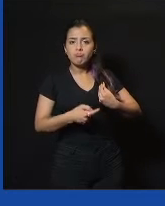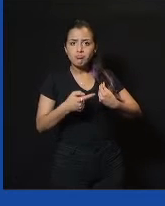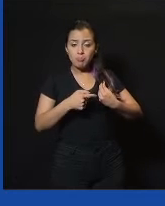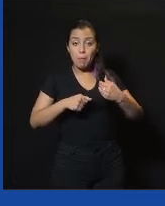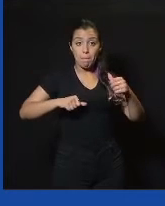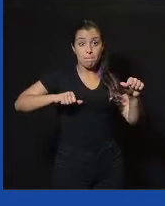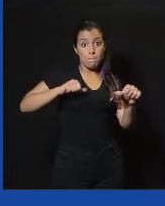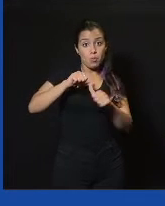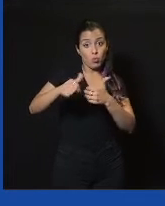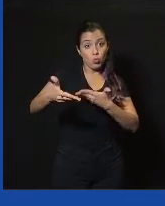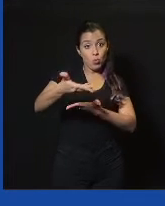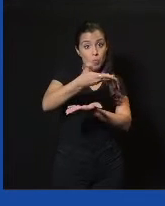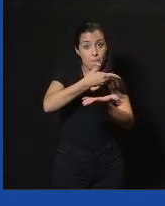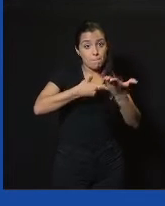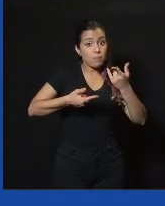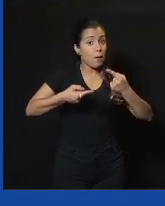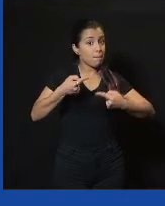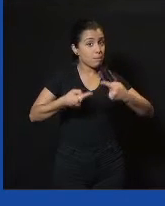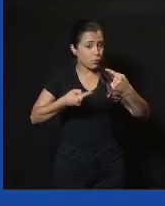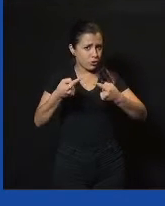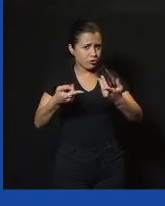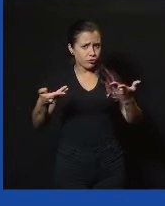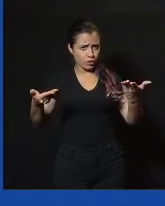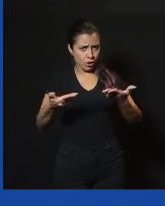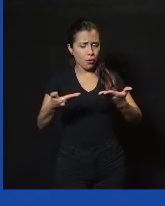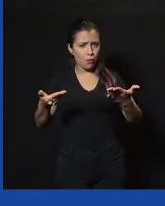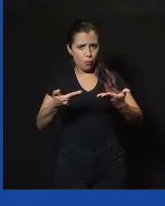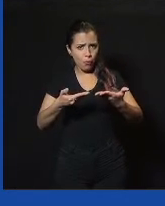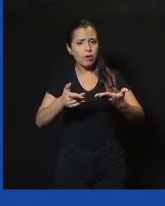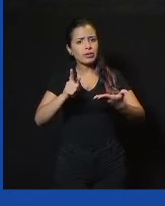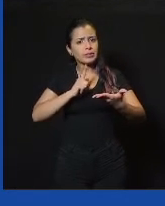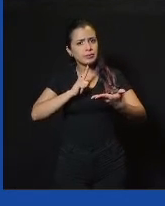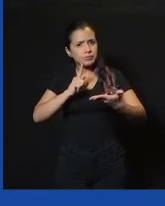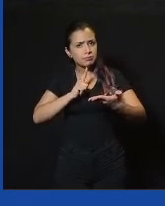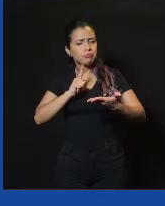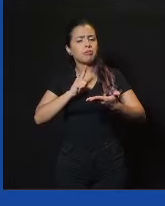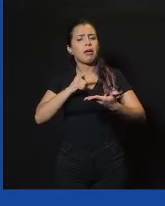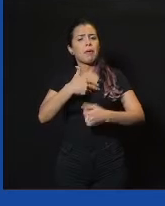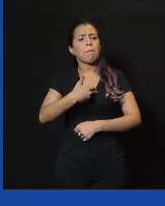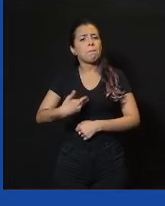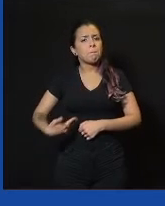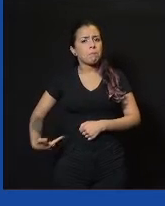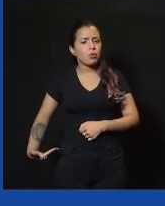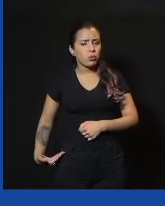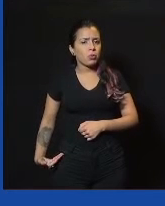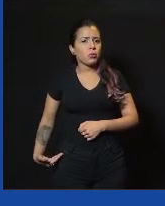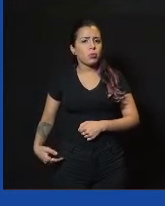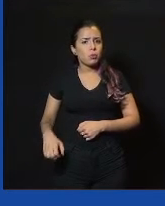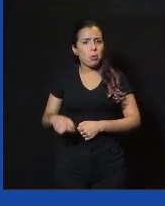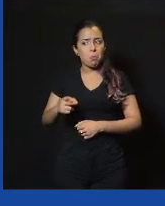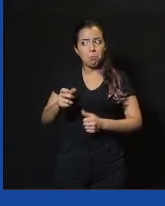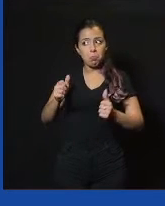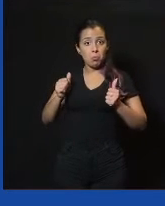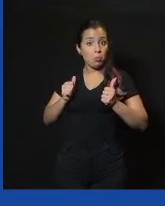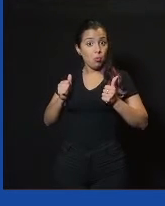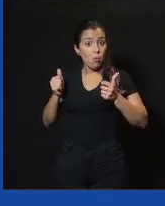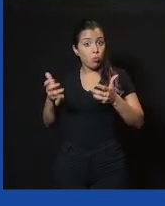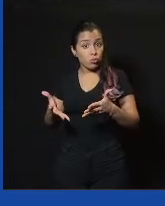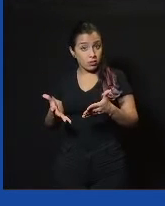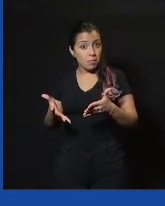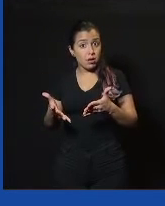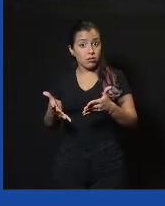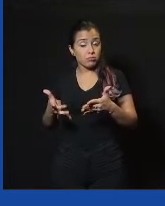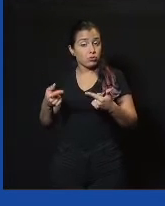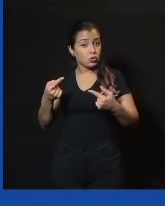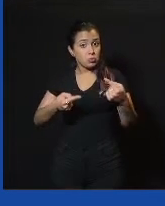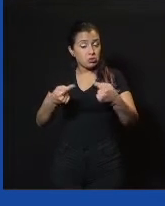relação com a política institucional, com as políticas públicas, talvez mude o comportamento político? Você acha que tem algum